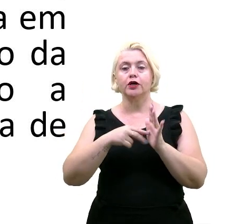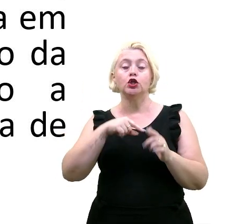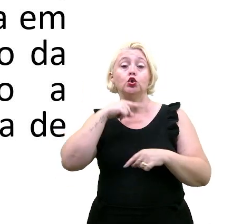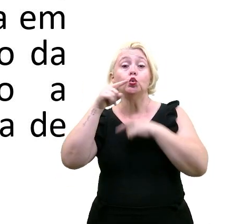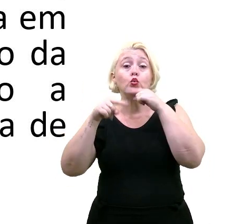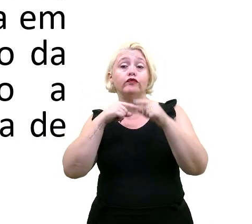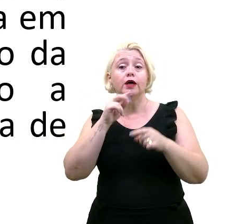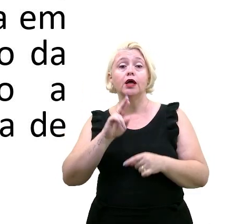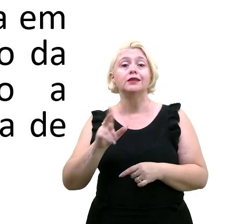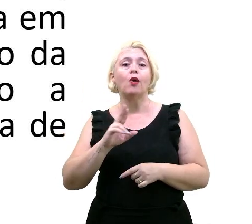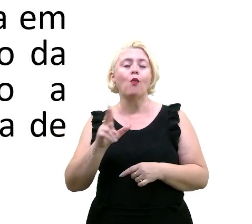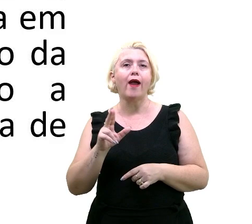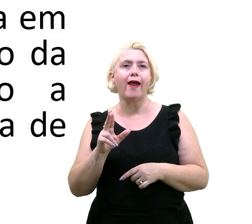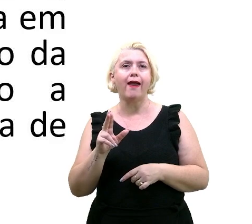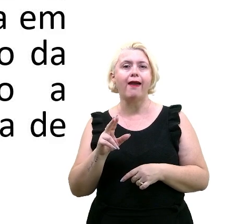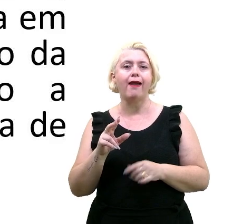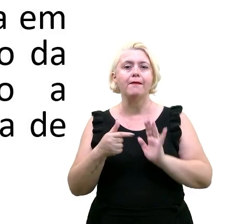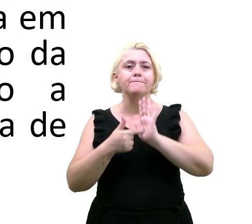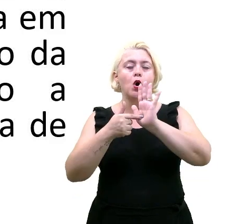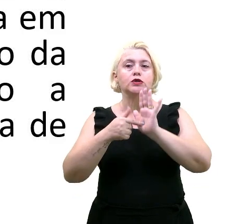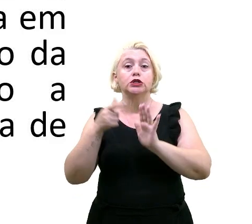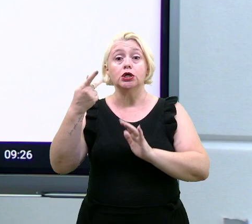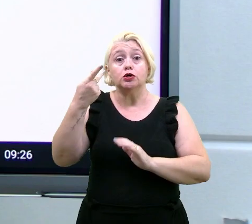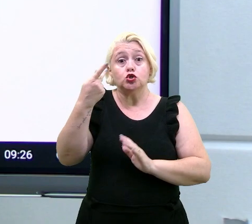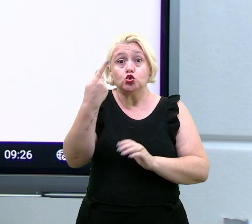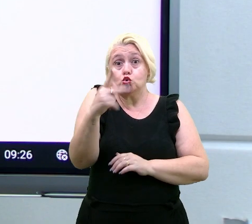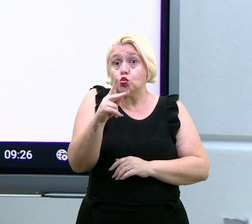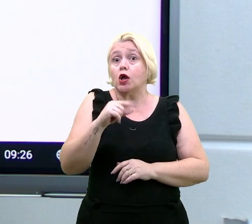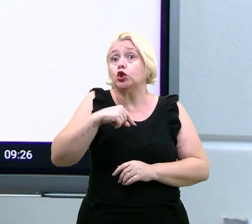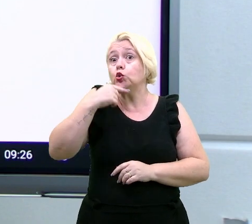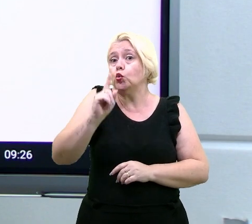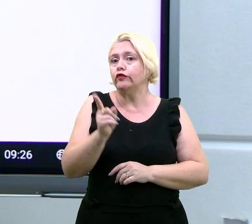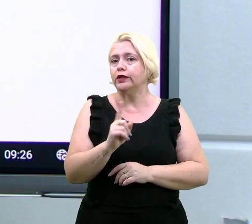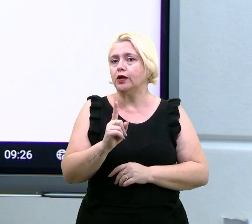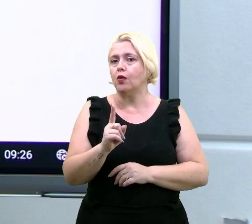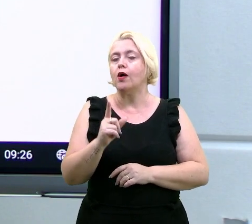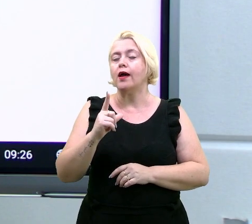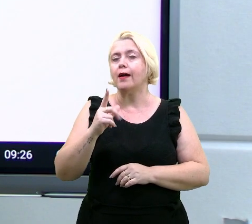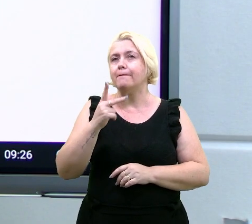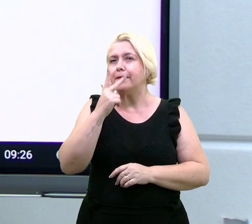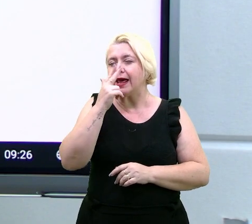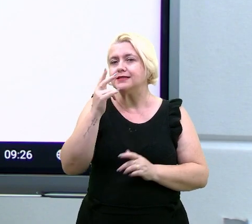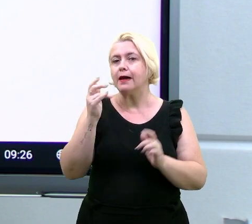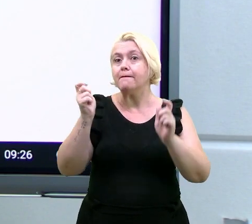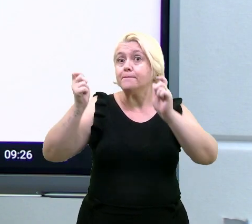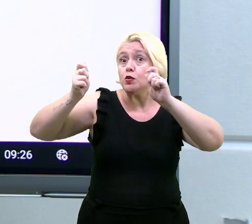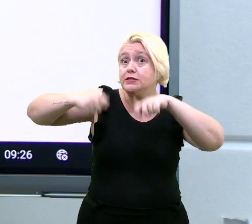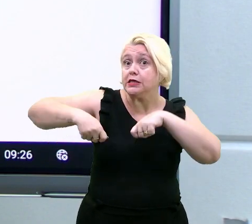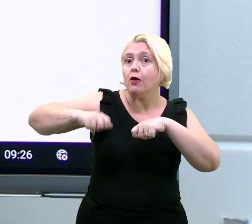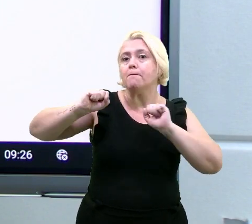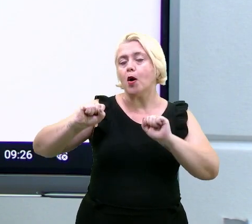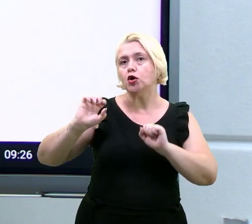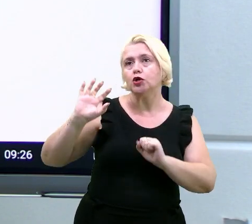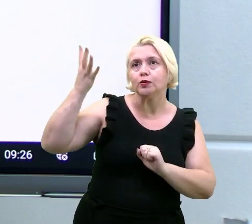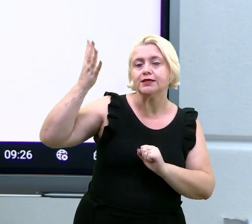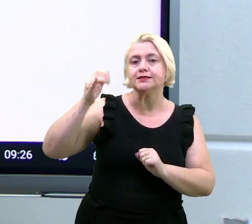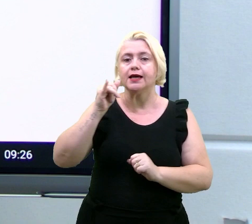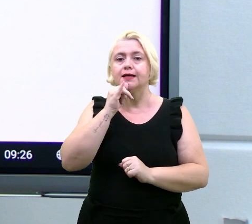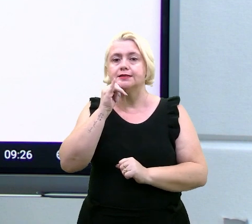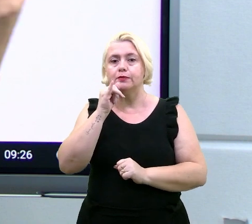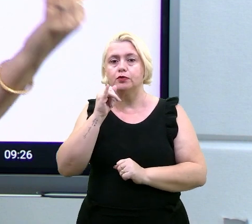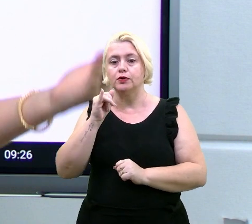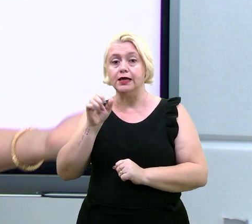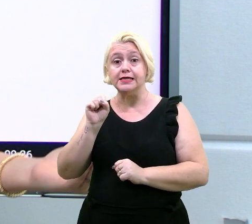que que expressa necessariamente uma dúvida mas uma uma possibilidade né de que a criança